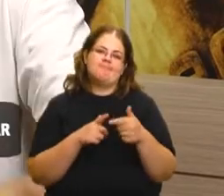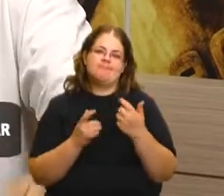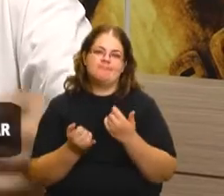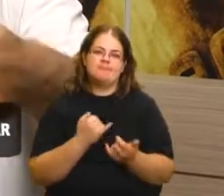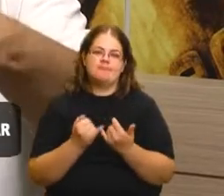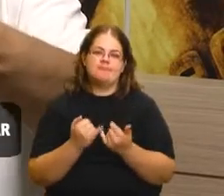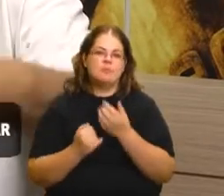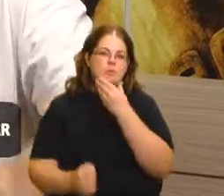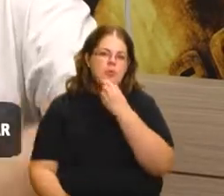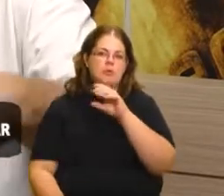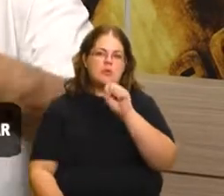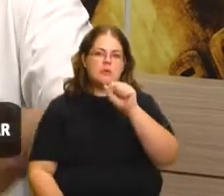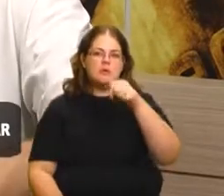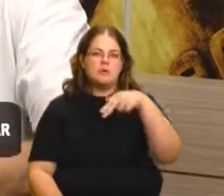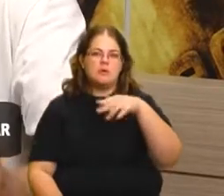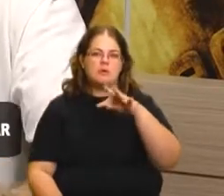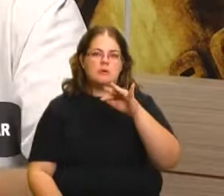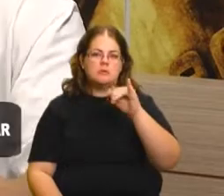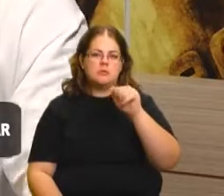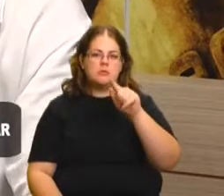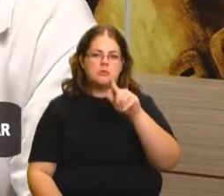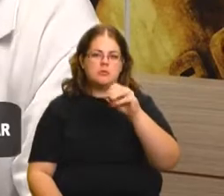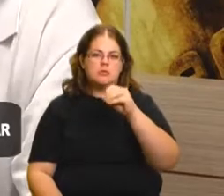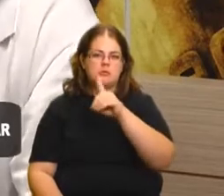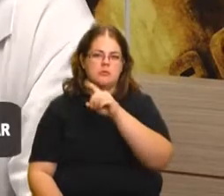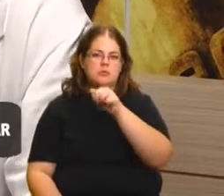Algumas declarações, Santiago Dantas, por exemplo, teria